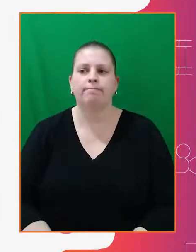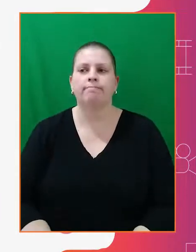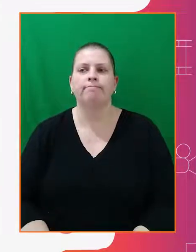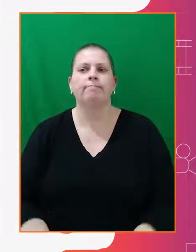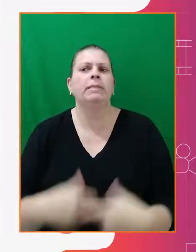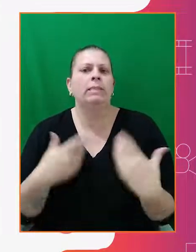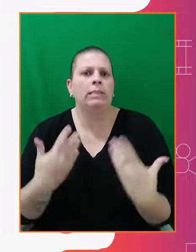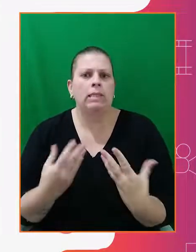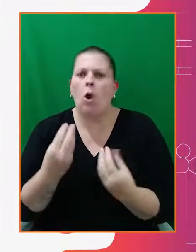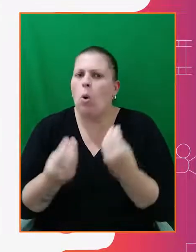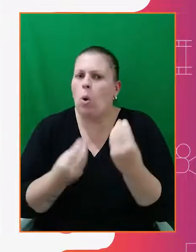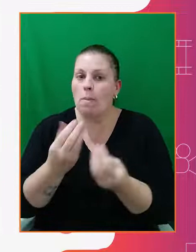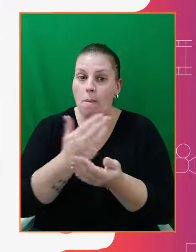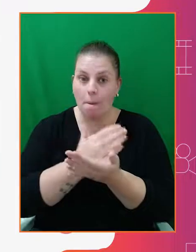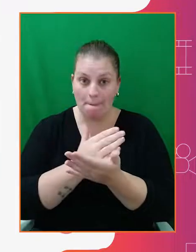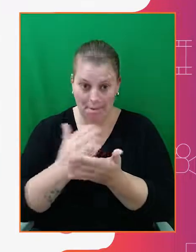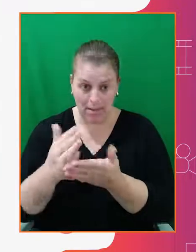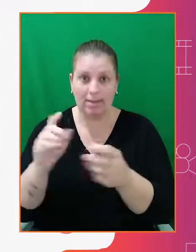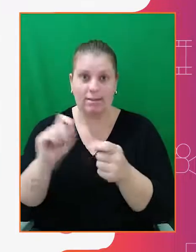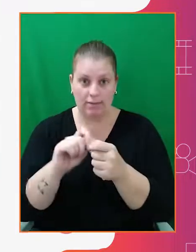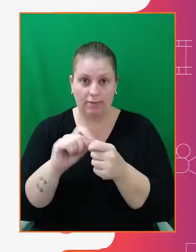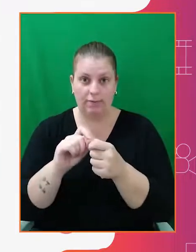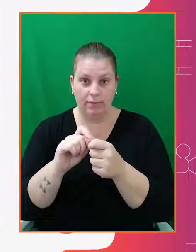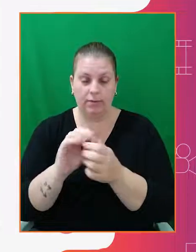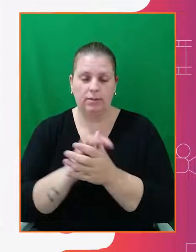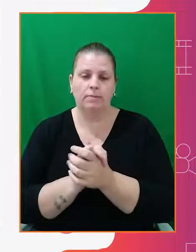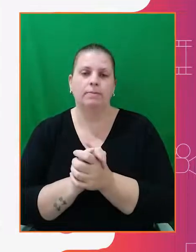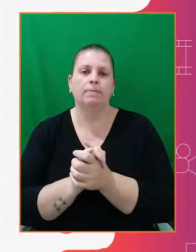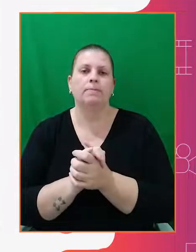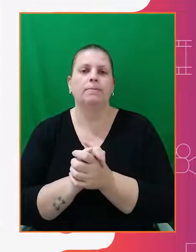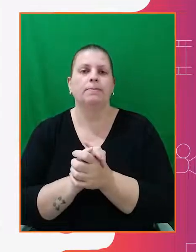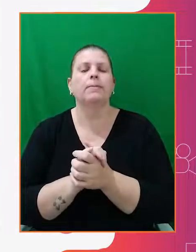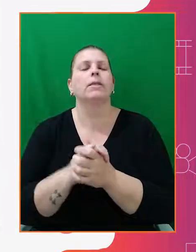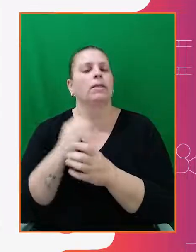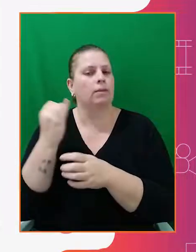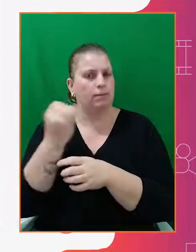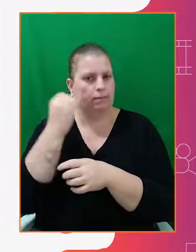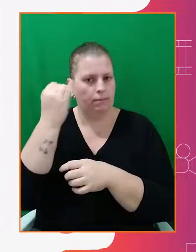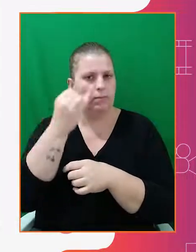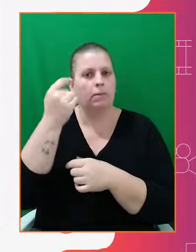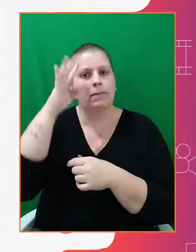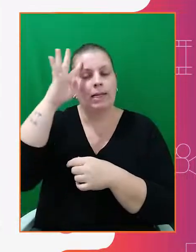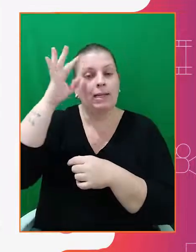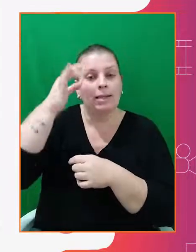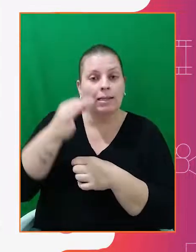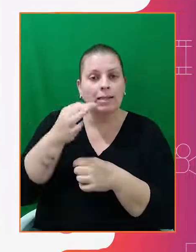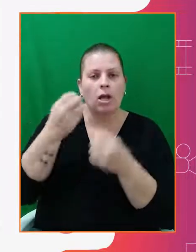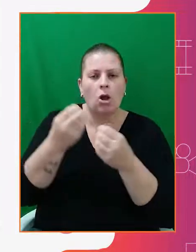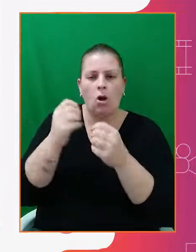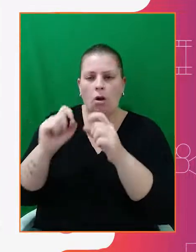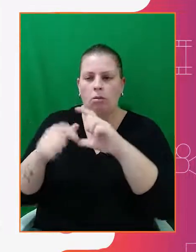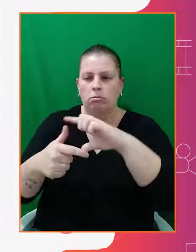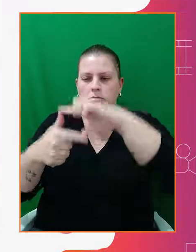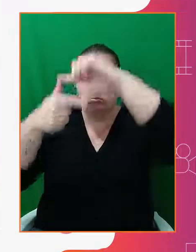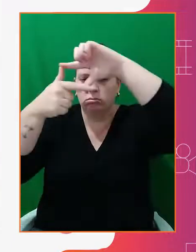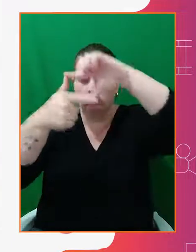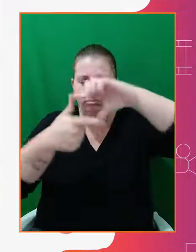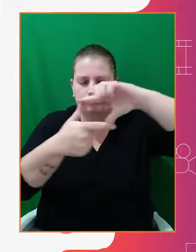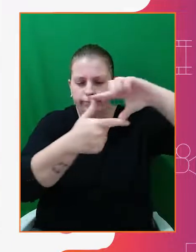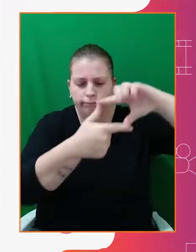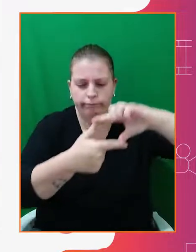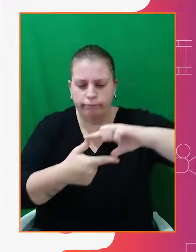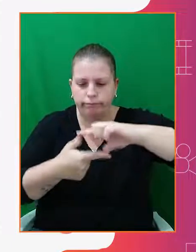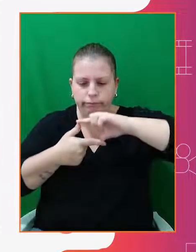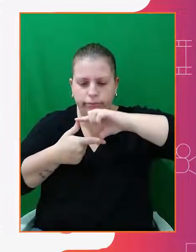Mas por onde começar a fazer o storyboard? É importante ter um storyboard e uma produção para auxiliar a compreensão dos planos e dimensionar o que vai